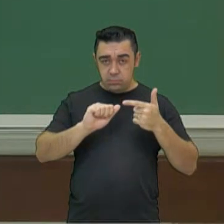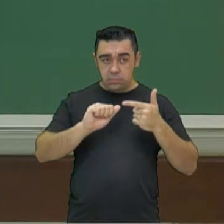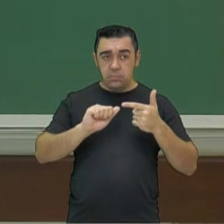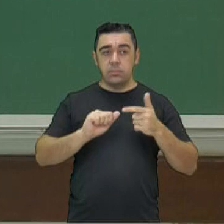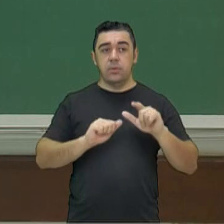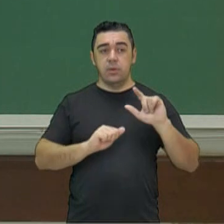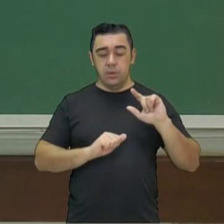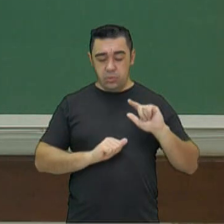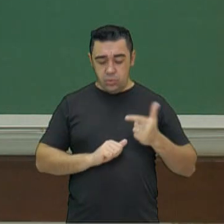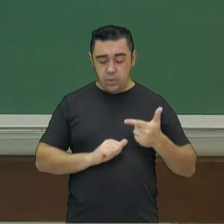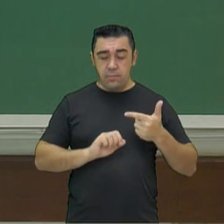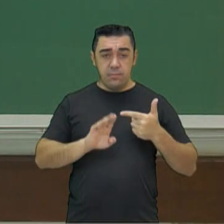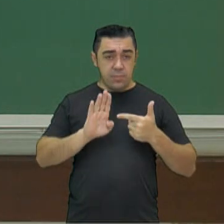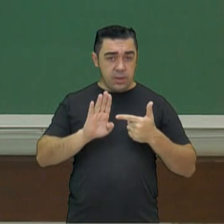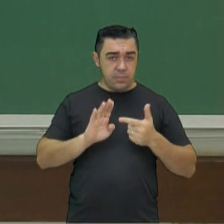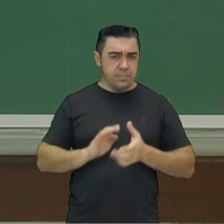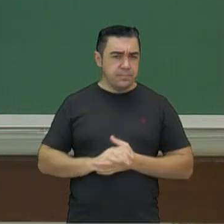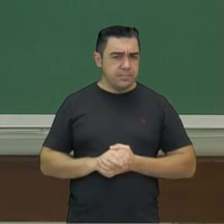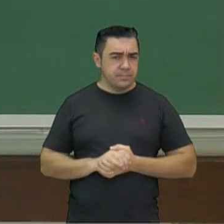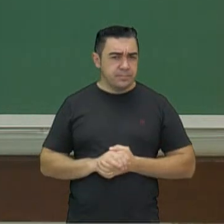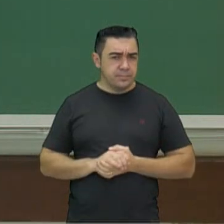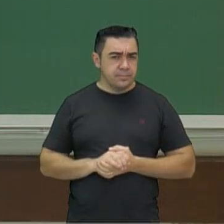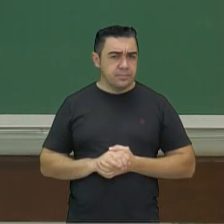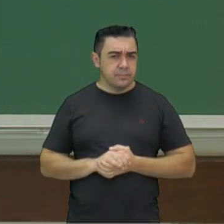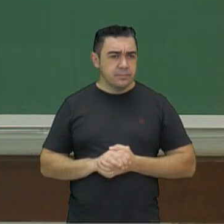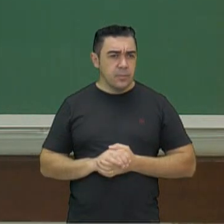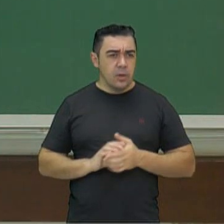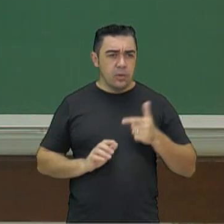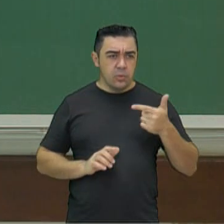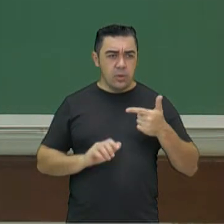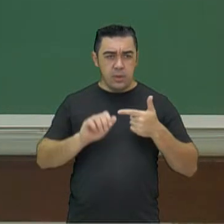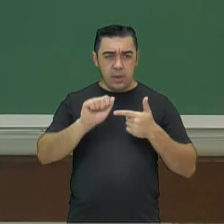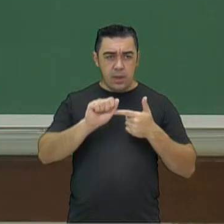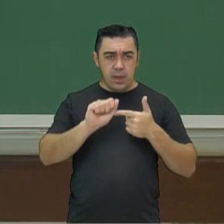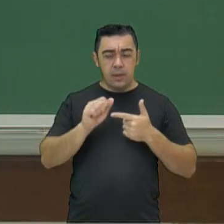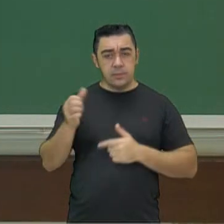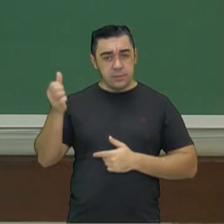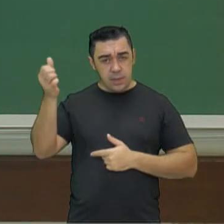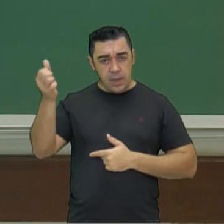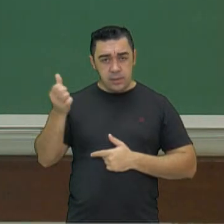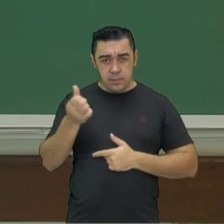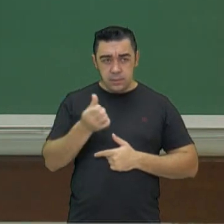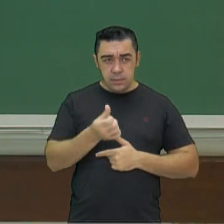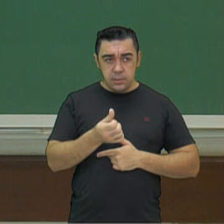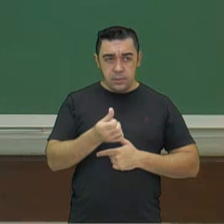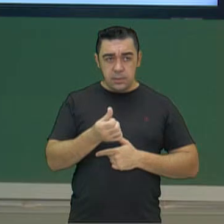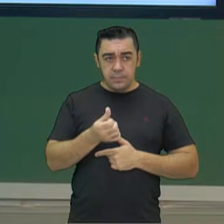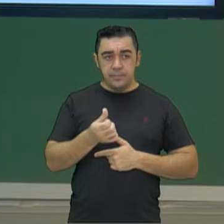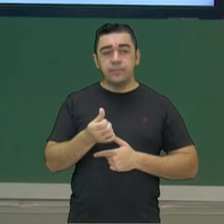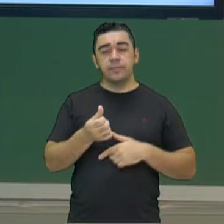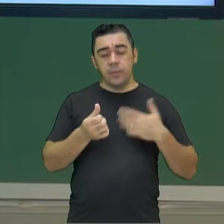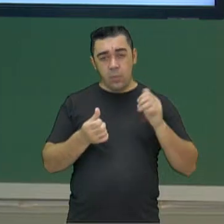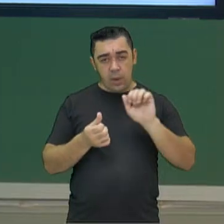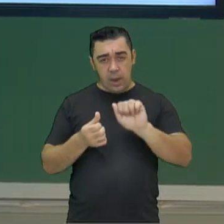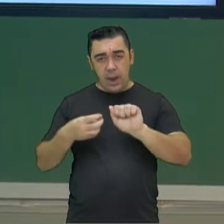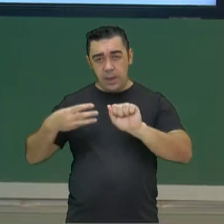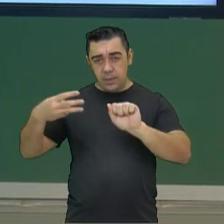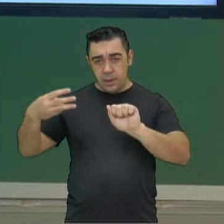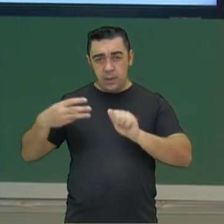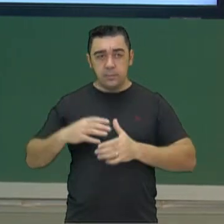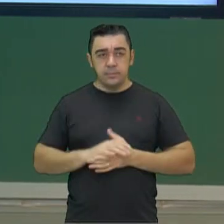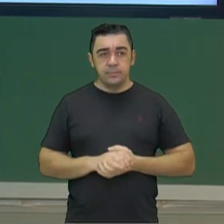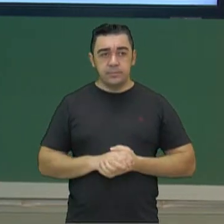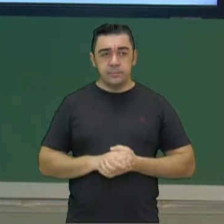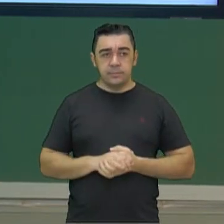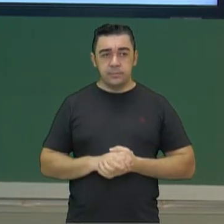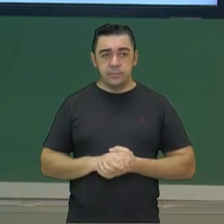é 2 vezes o B. Então, 2 vezes A vale 6, quer dizer que o A vale 3.